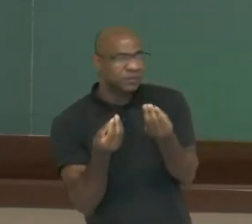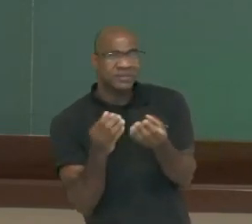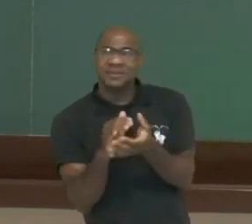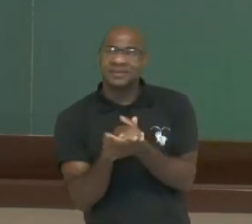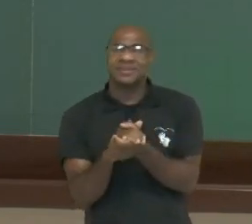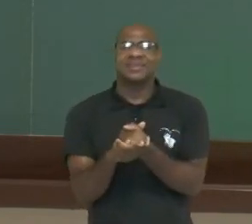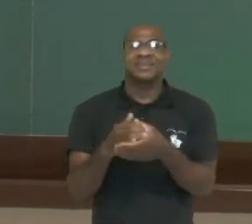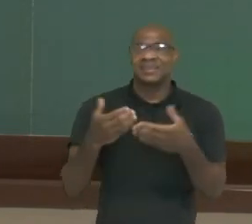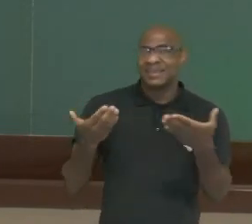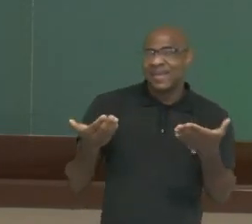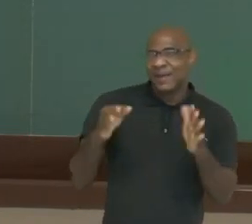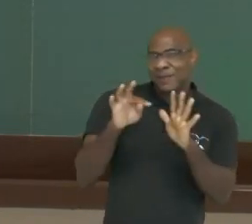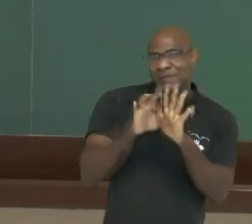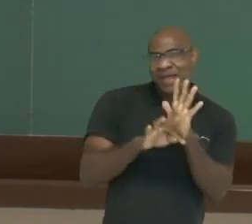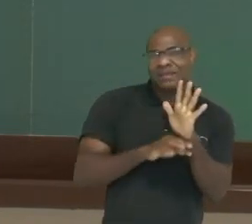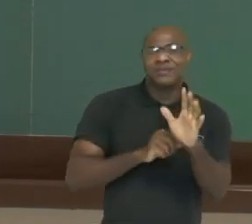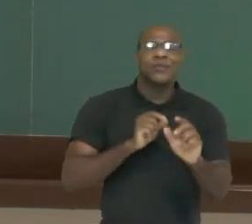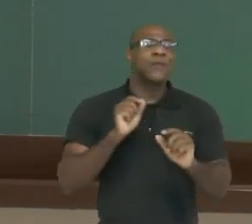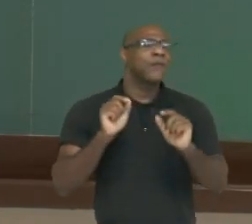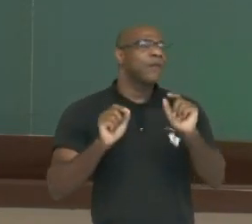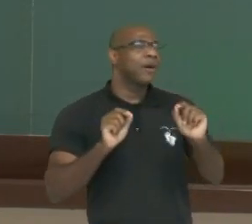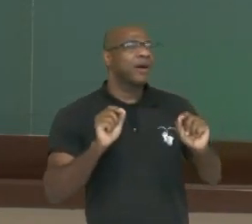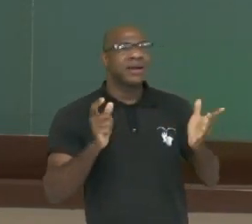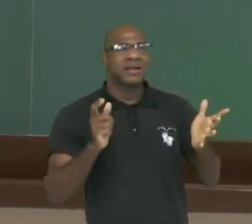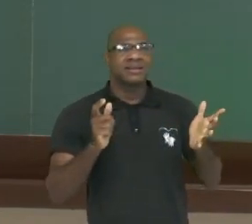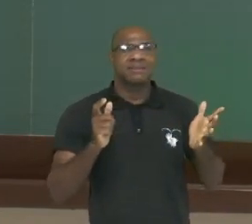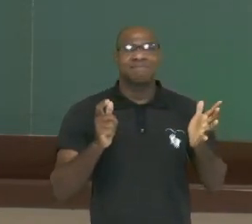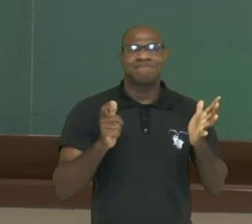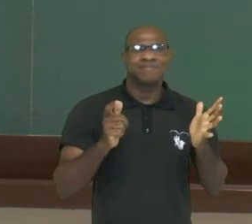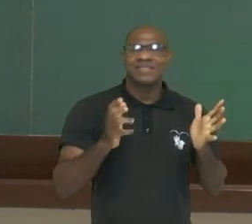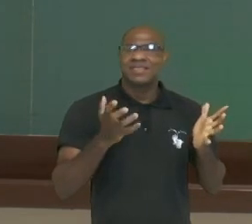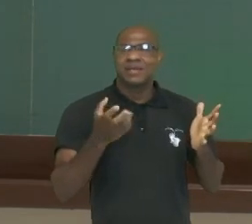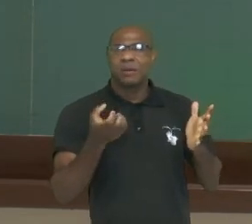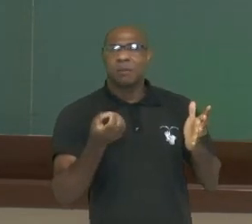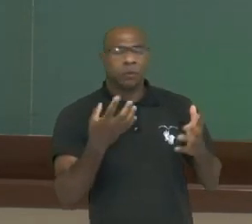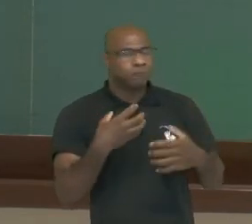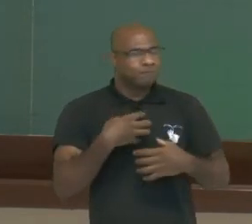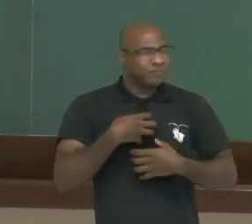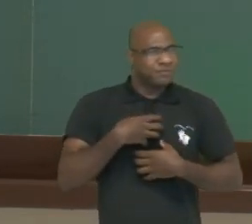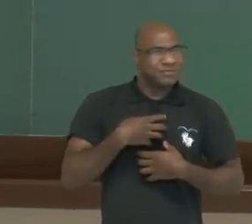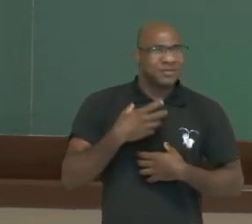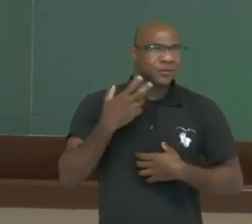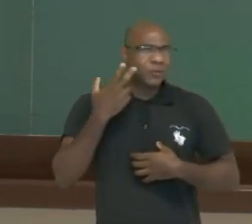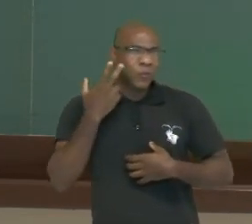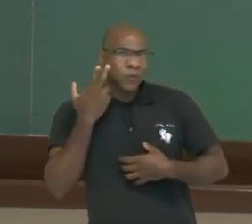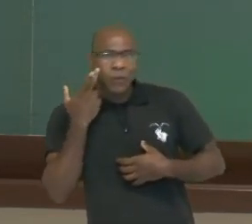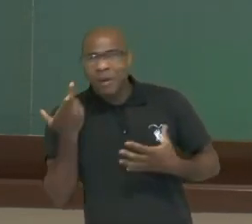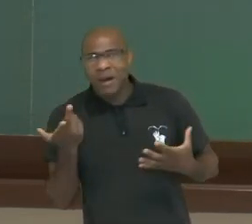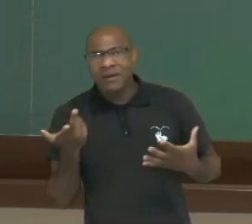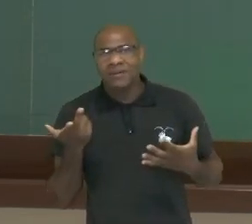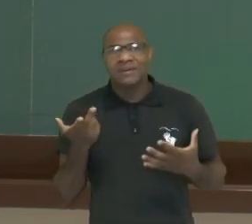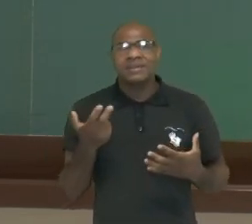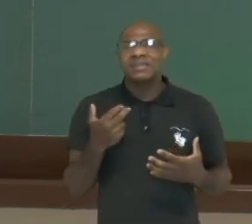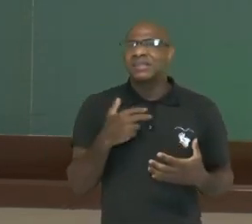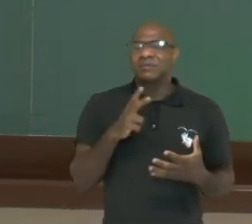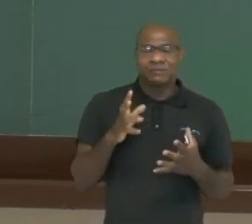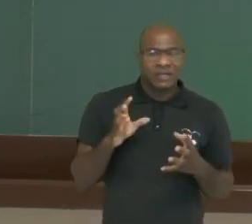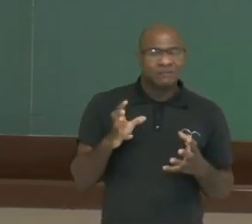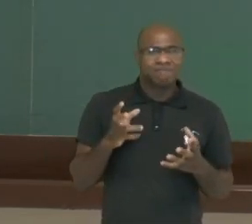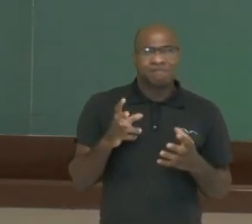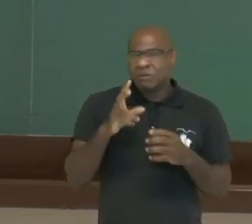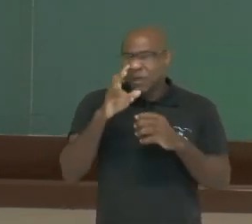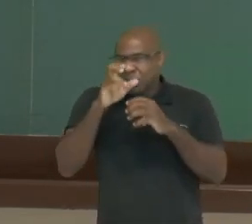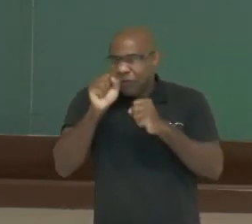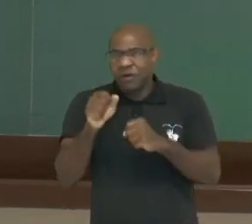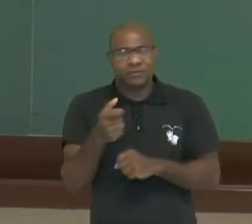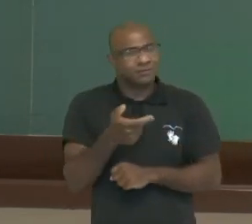melhor dizendo, deixa o texto menos impactante, deixa o texto mais comum, não dá aquela pegada que tem que